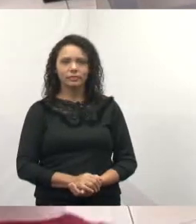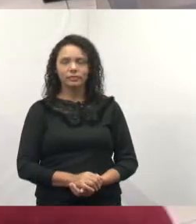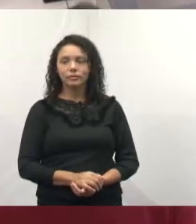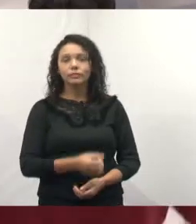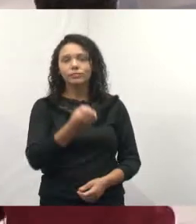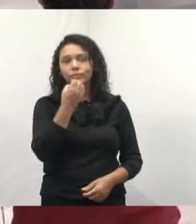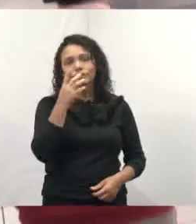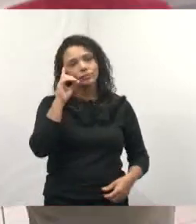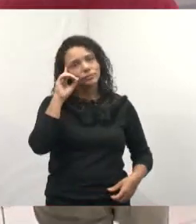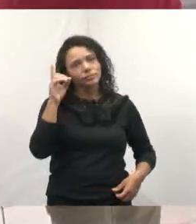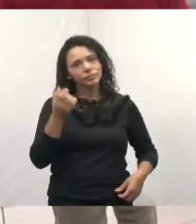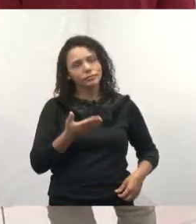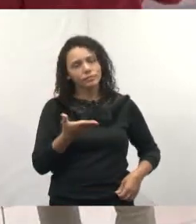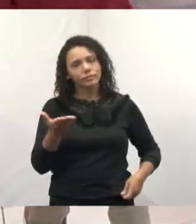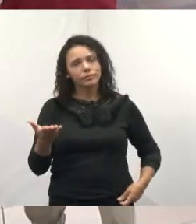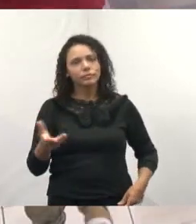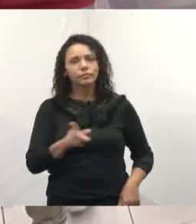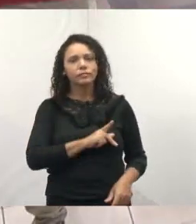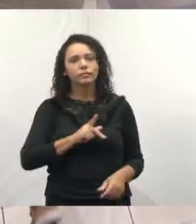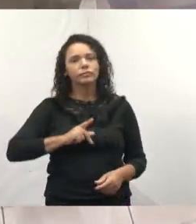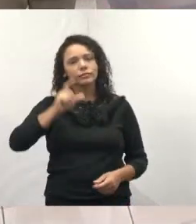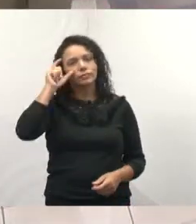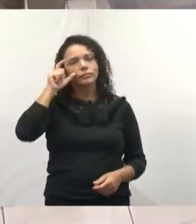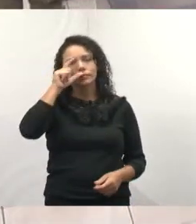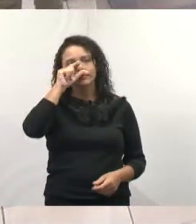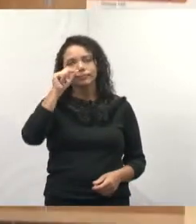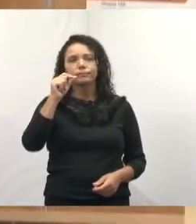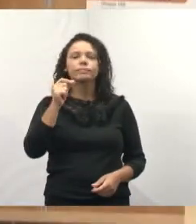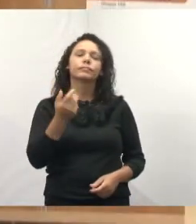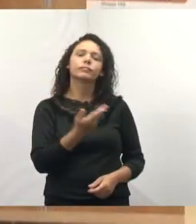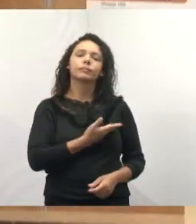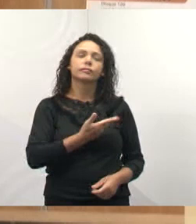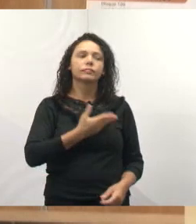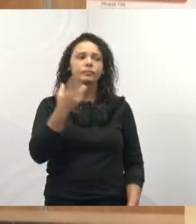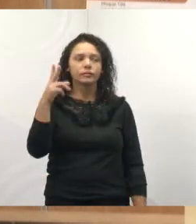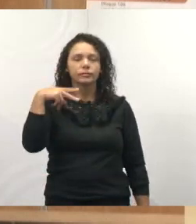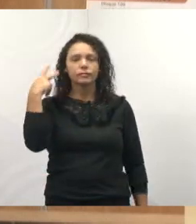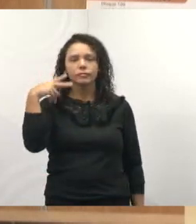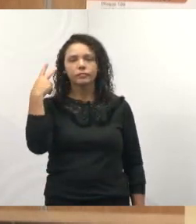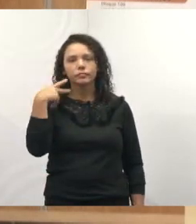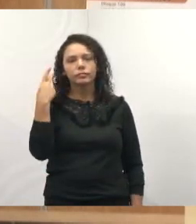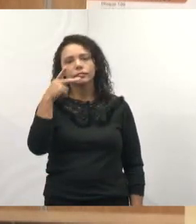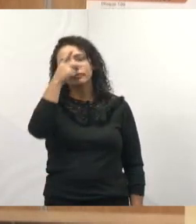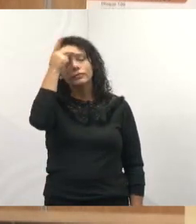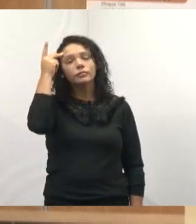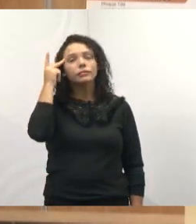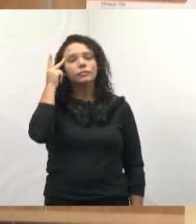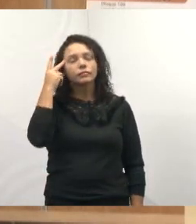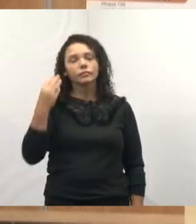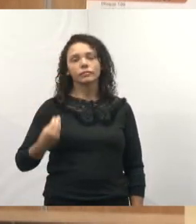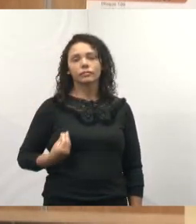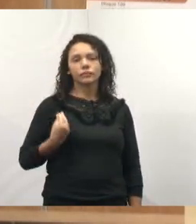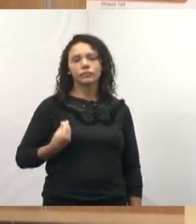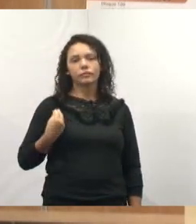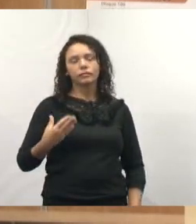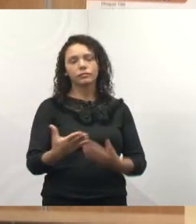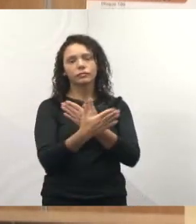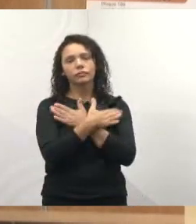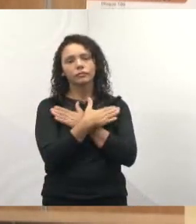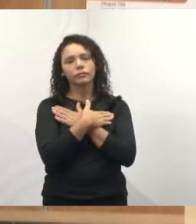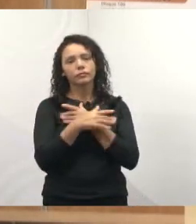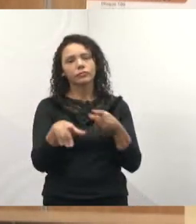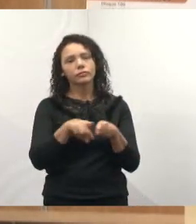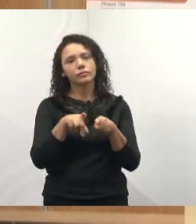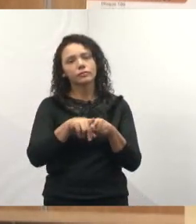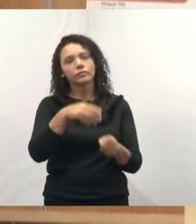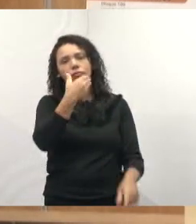Bom dia a todos, presidente Abner, nobres colegas vereadores, os munícipes que nos acompanham aqui na galeria. Um abraço, Alexandre, que nos assiste pela